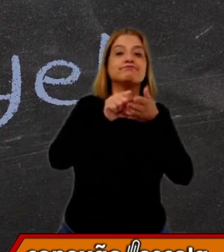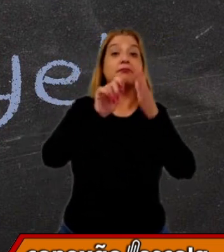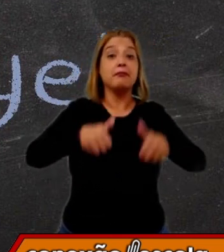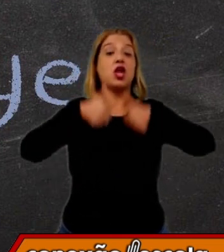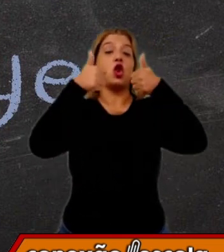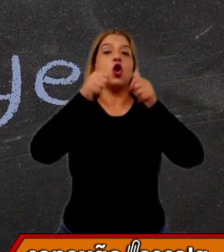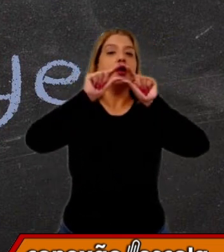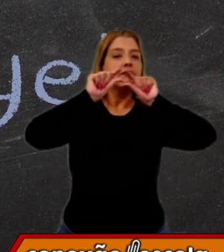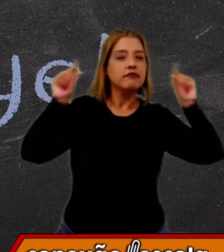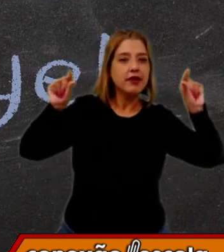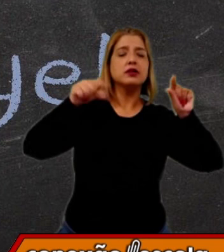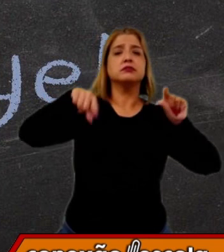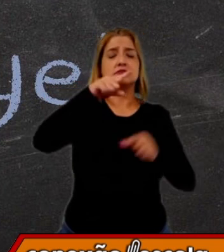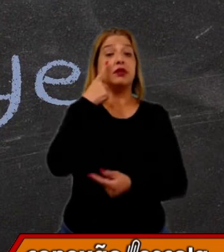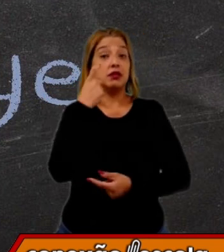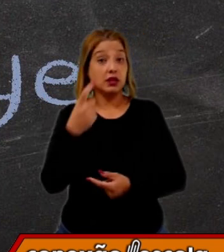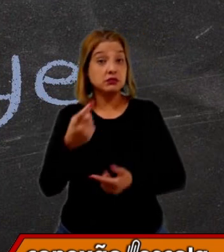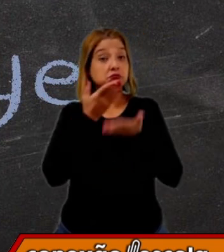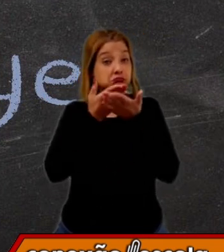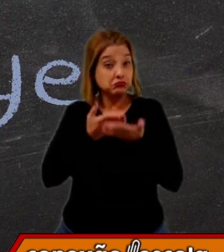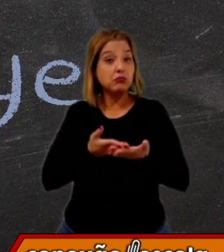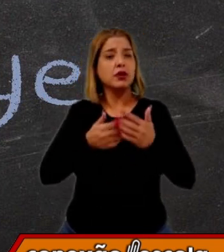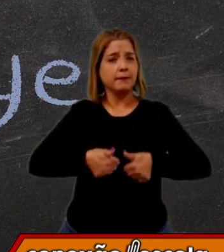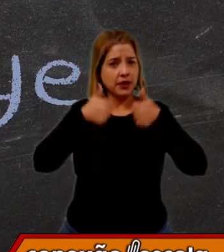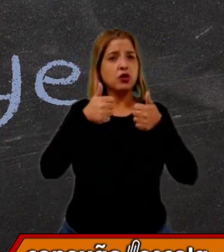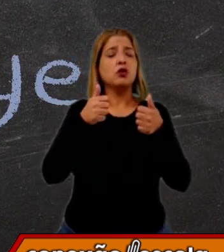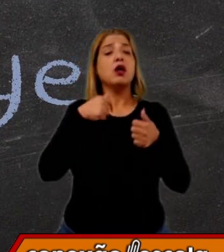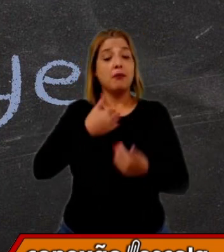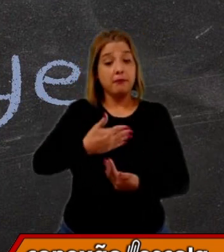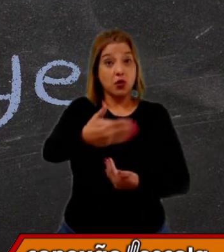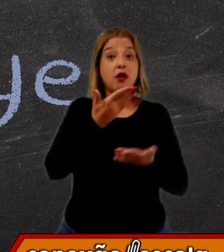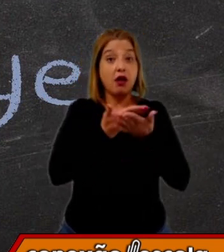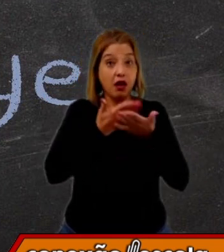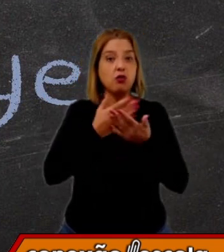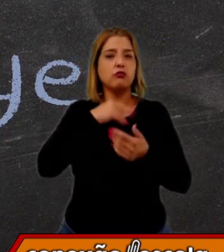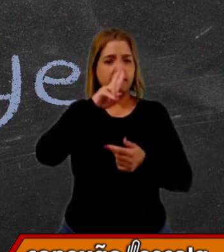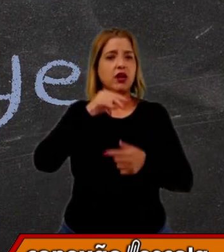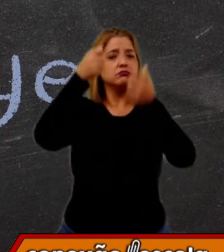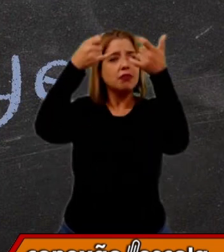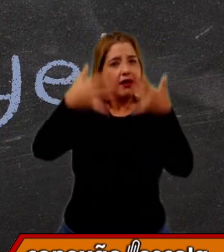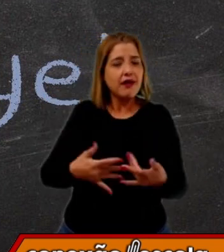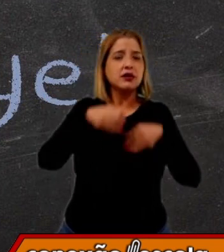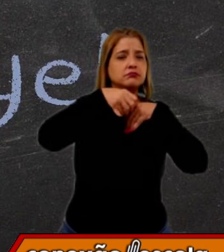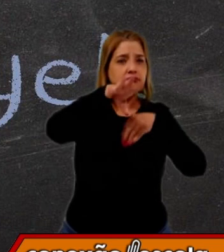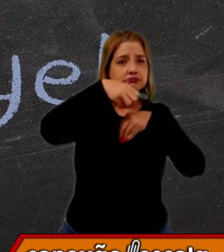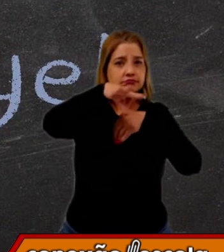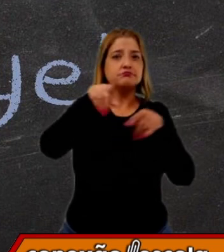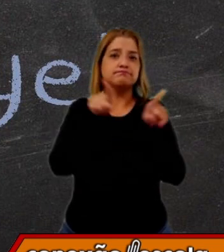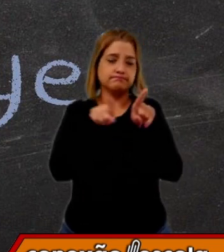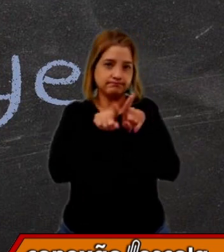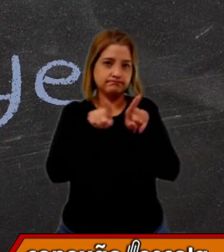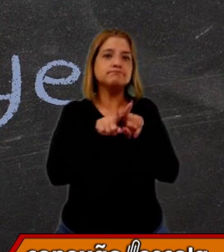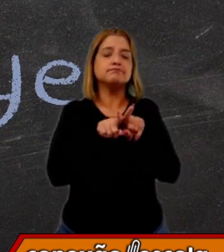são interessantíssimos anos serem estudados e que na próxima aula eu vou falar mais alguns e darei outros exemplos de conectivos